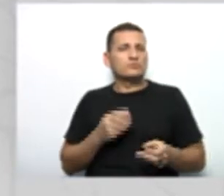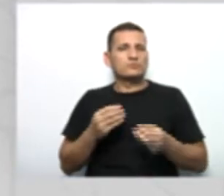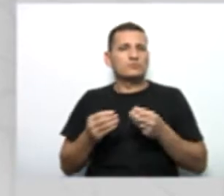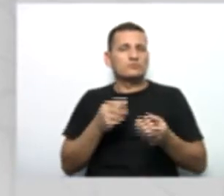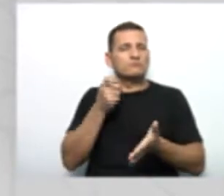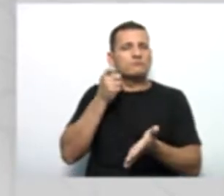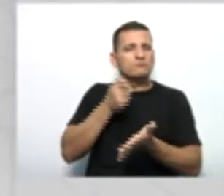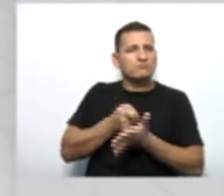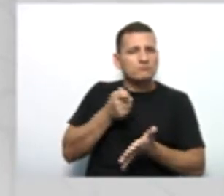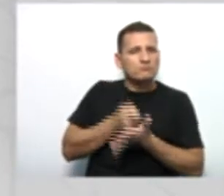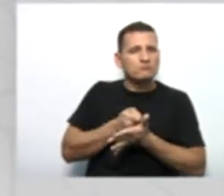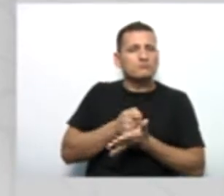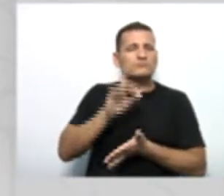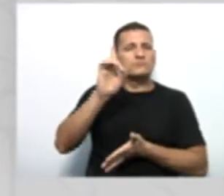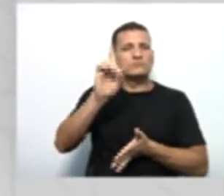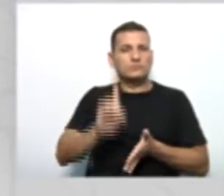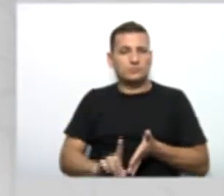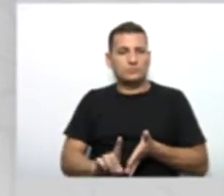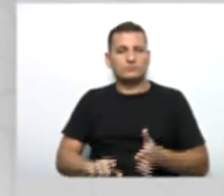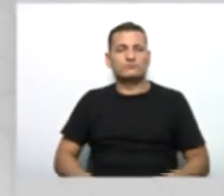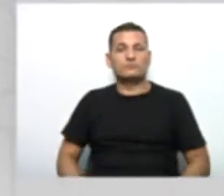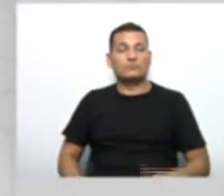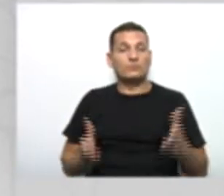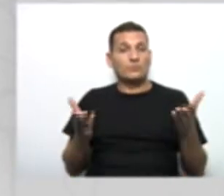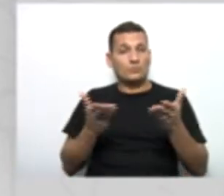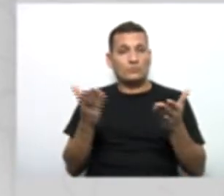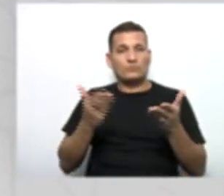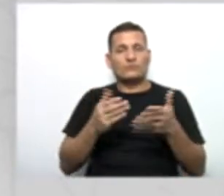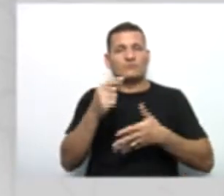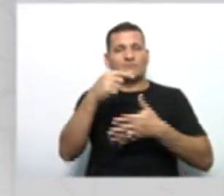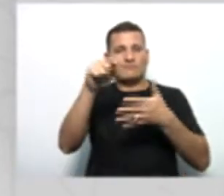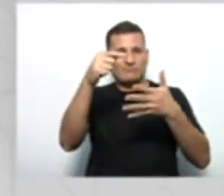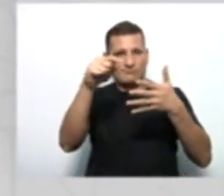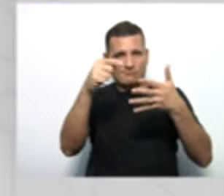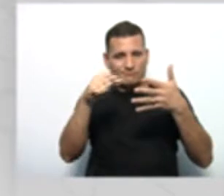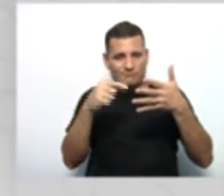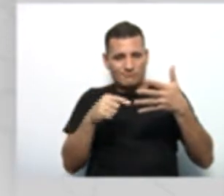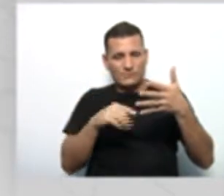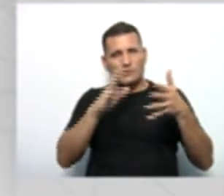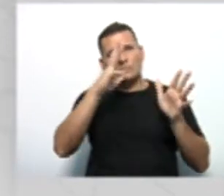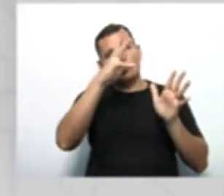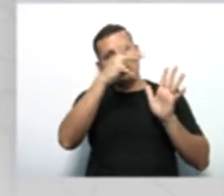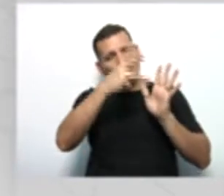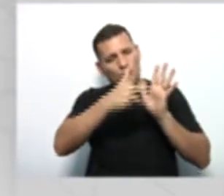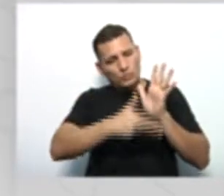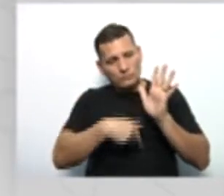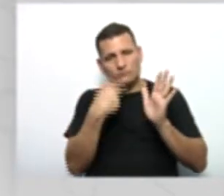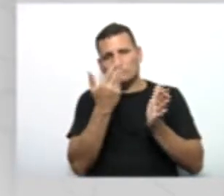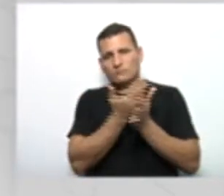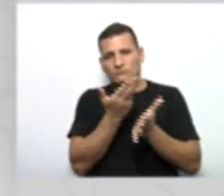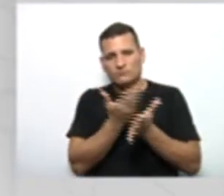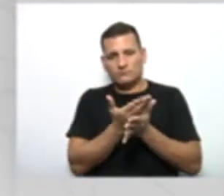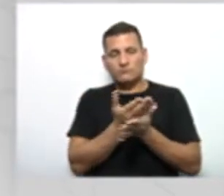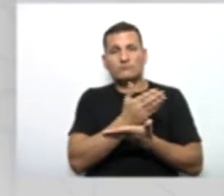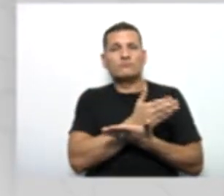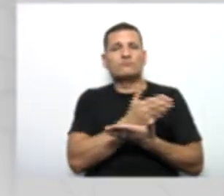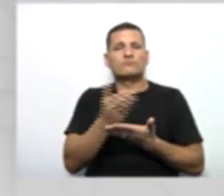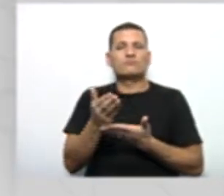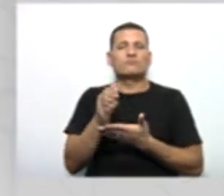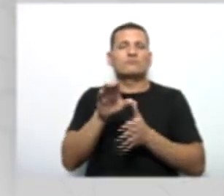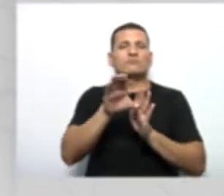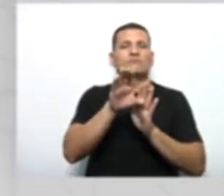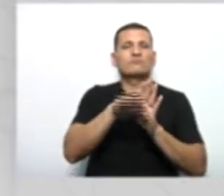Muito bem. Então, hoje nós vamos revisar todos esses conteúdos que nós conversamos e vamos começar falando sobre o conceito